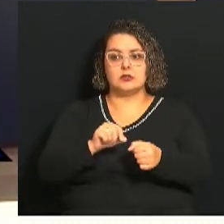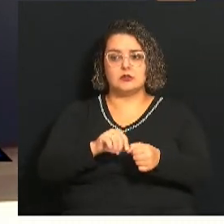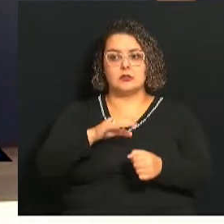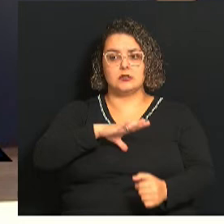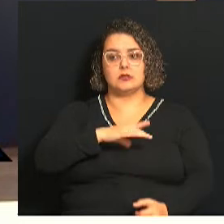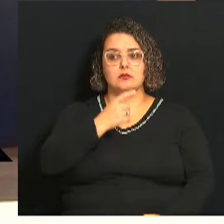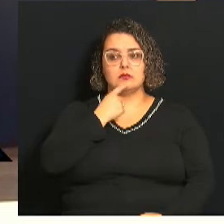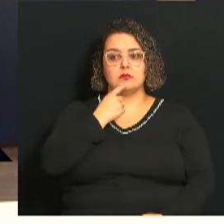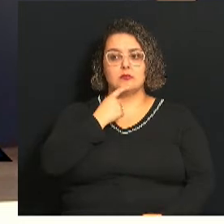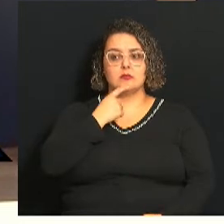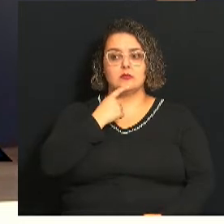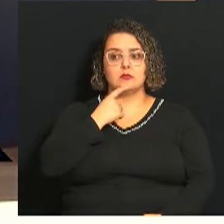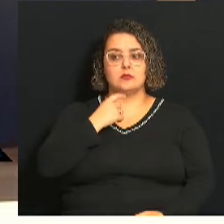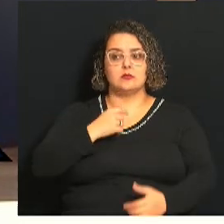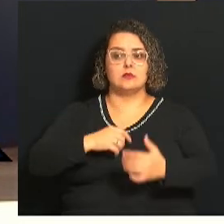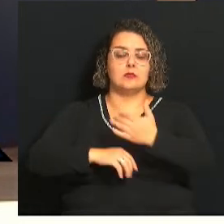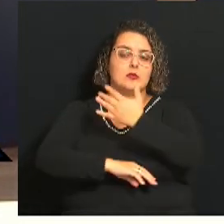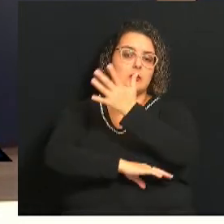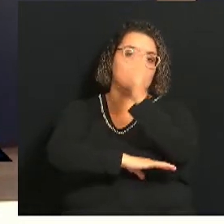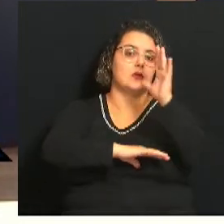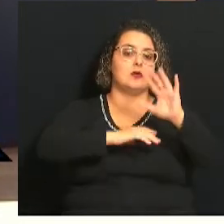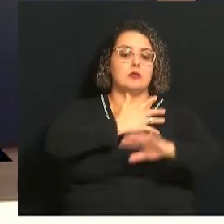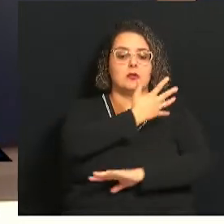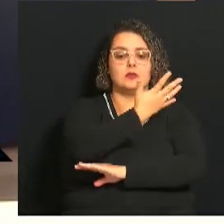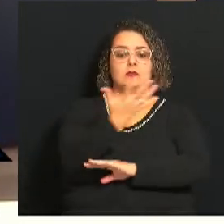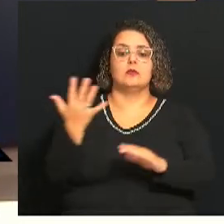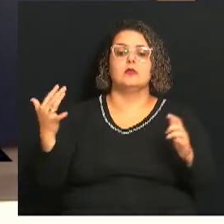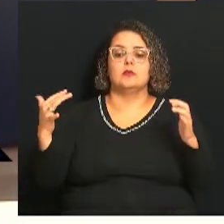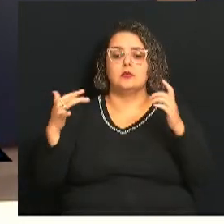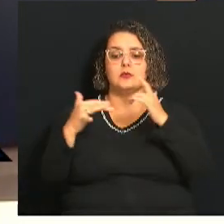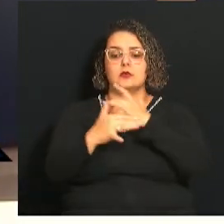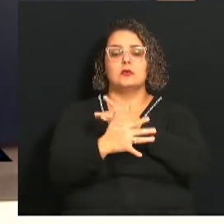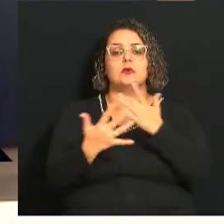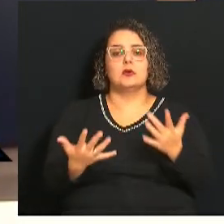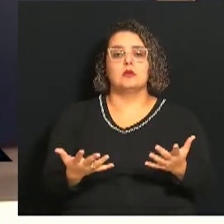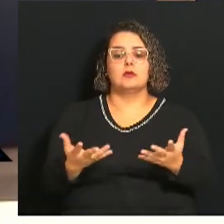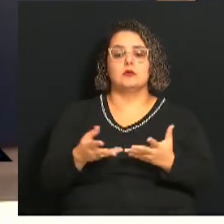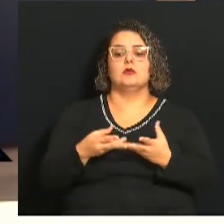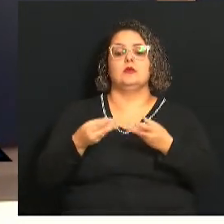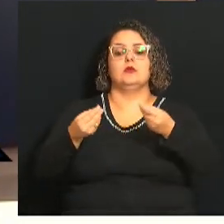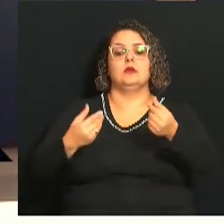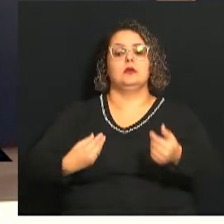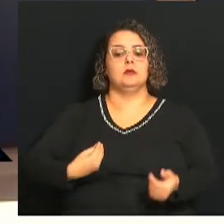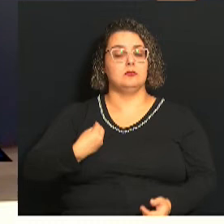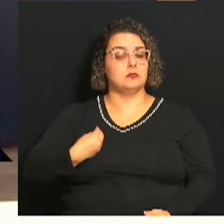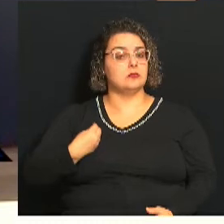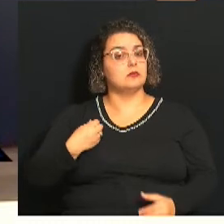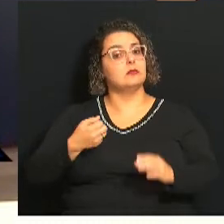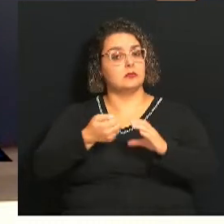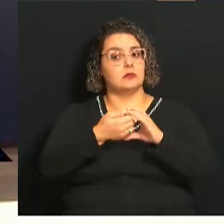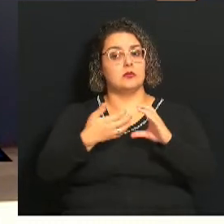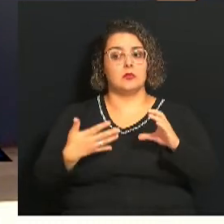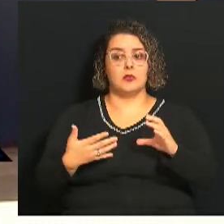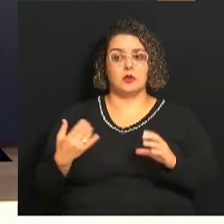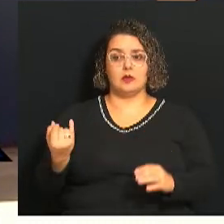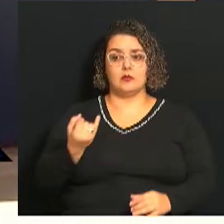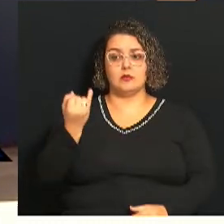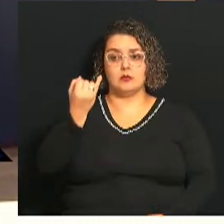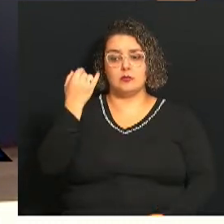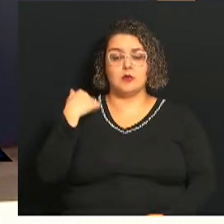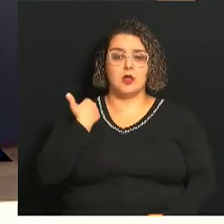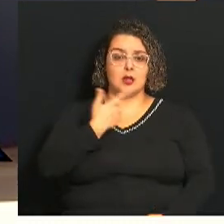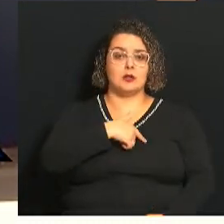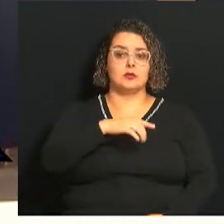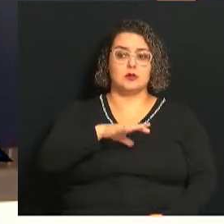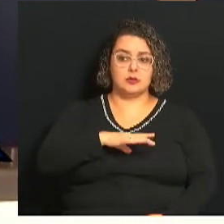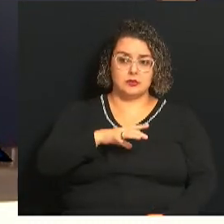vez mais arborizada, onde a qualidade de vida seja uma característica essencial da nossa